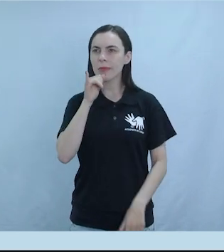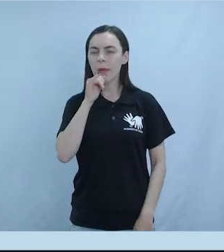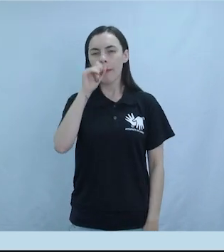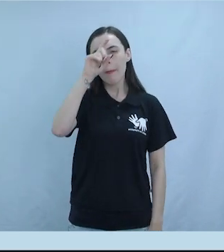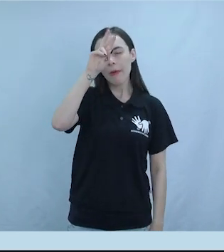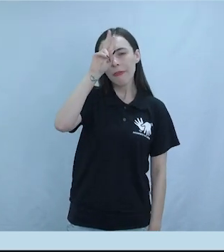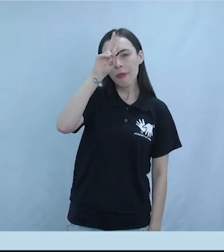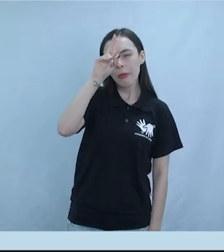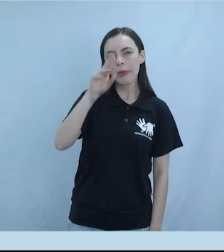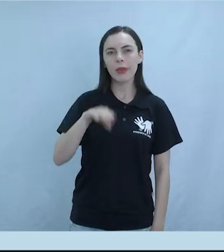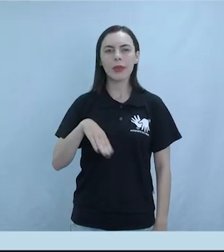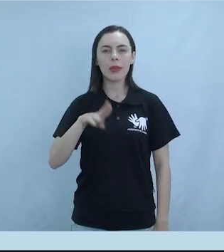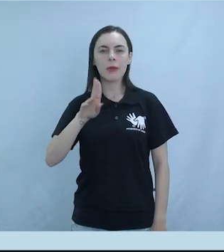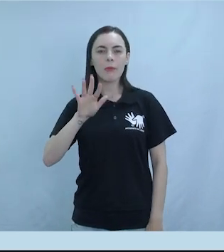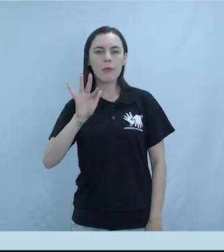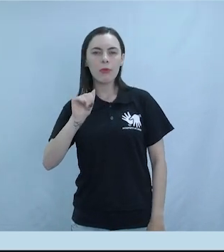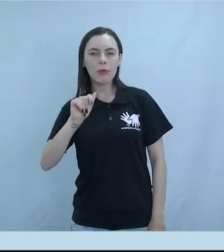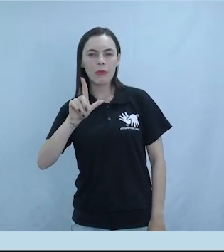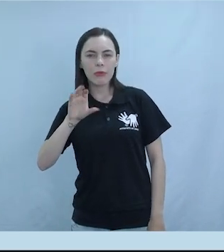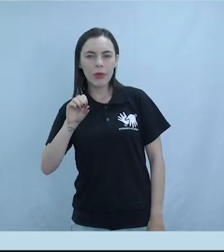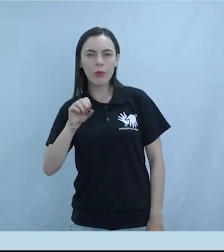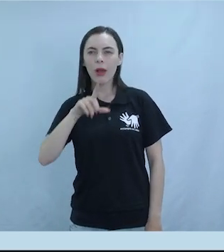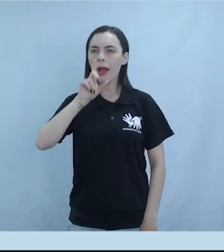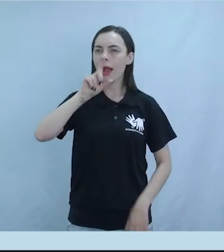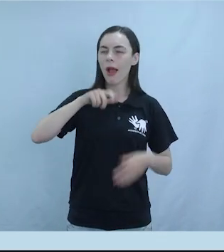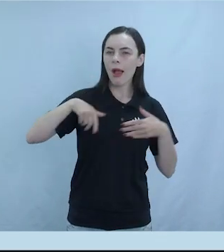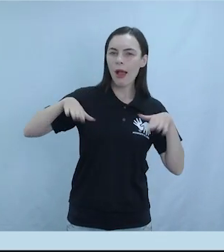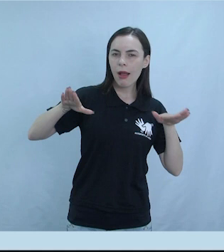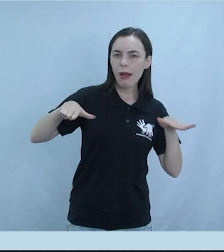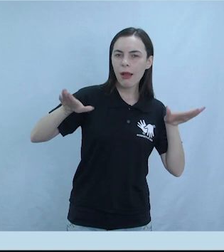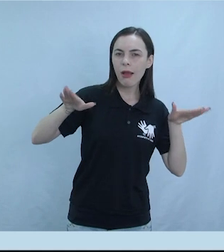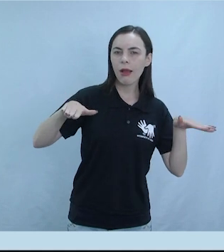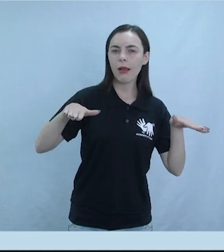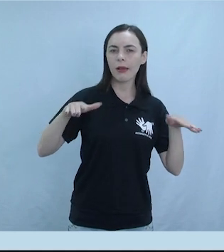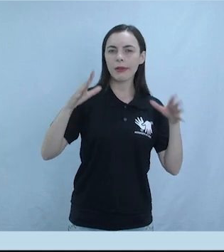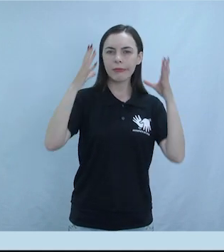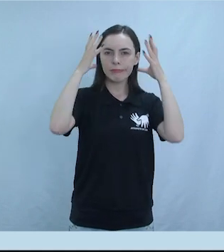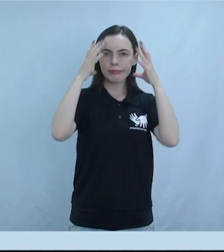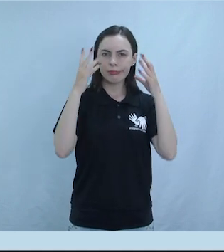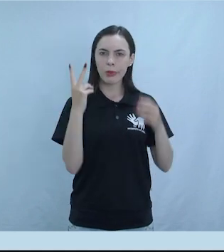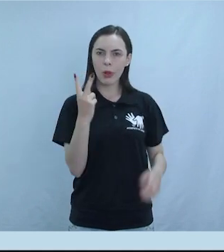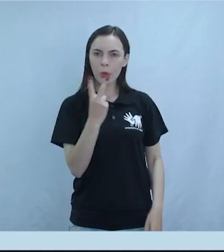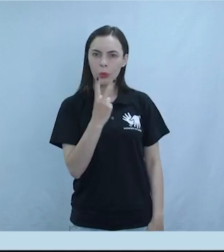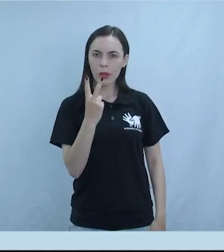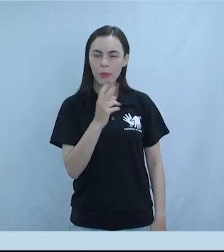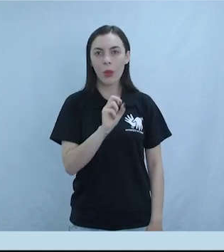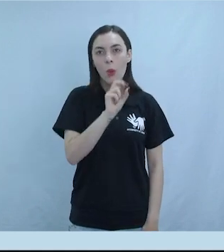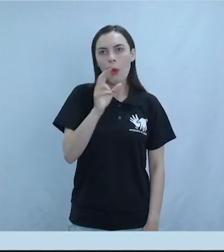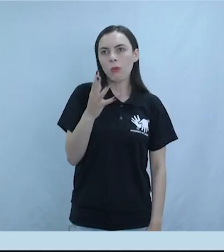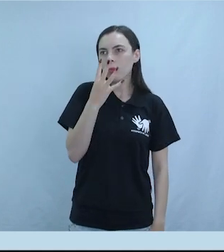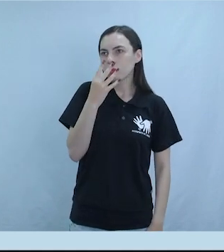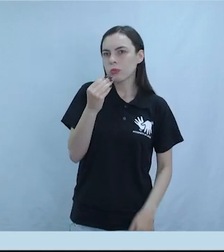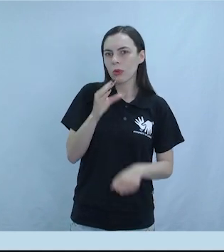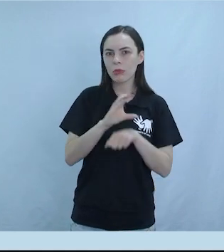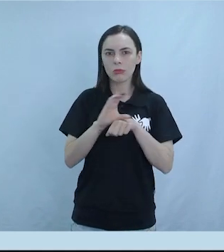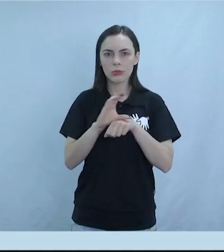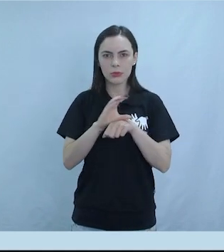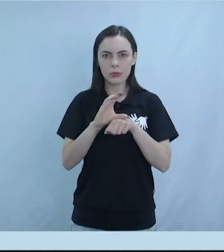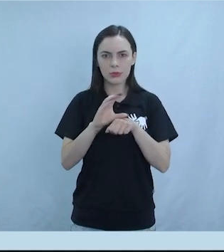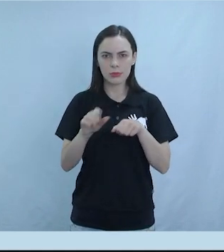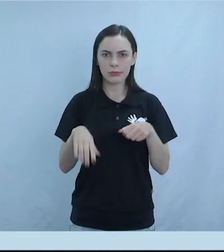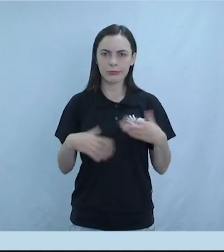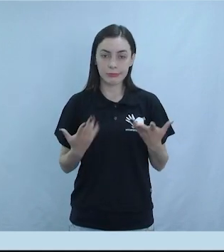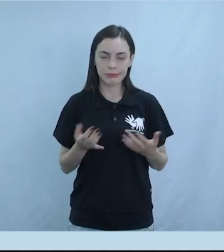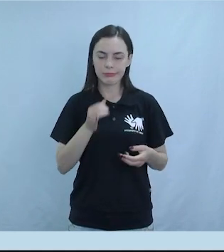numa formiga, numa águia de duas cabeças ou num lobo cinzento.